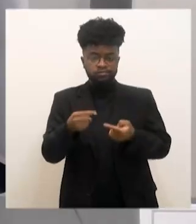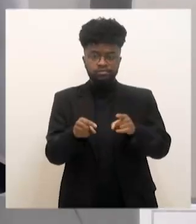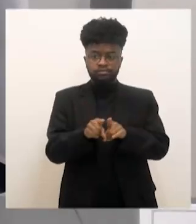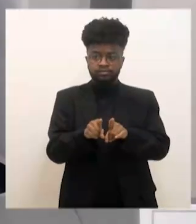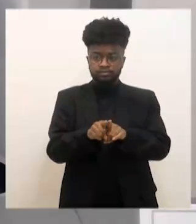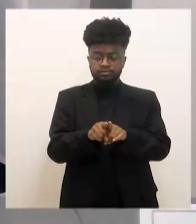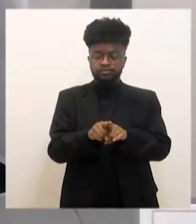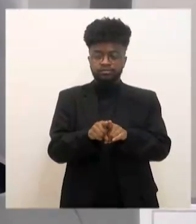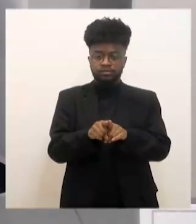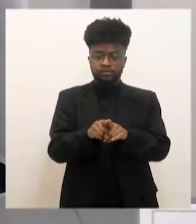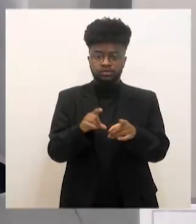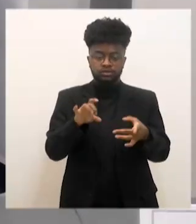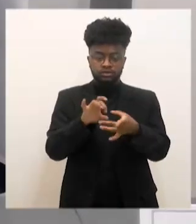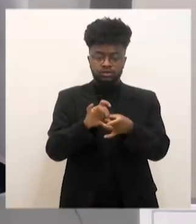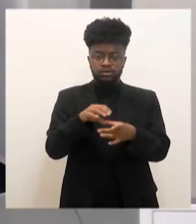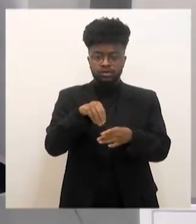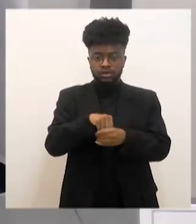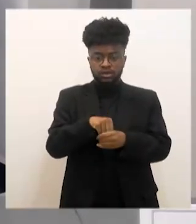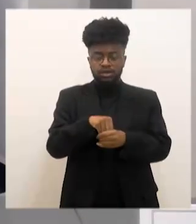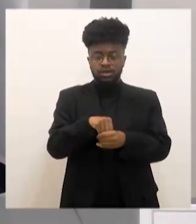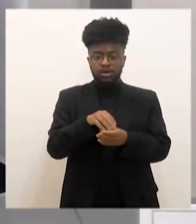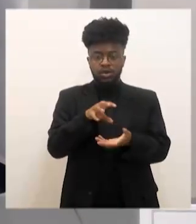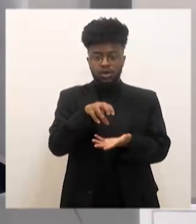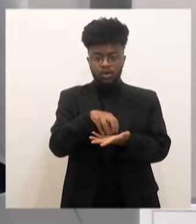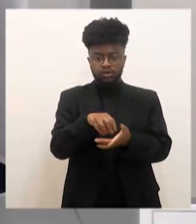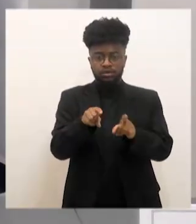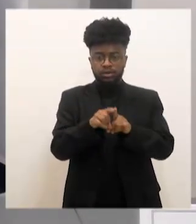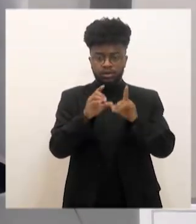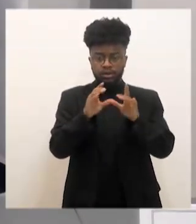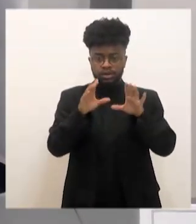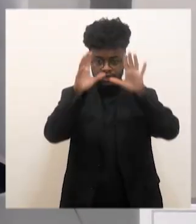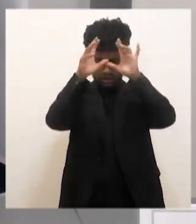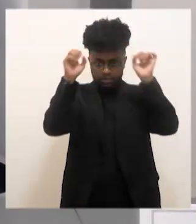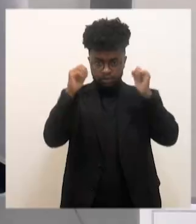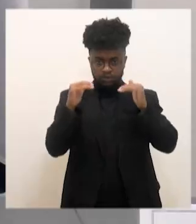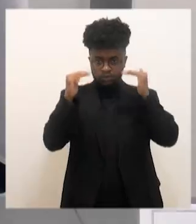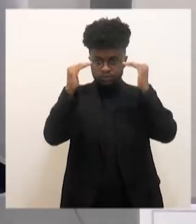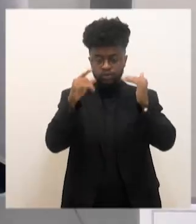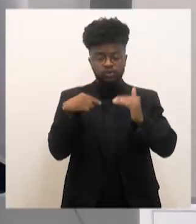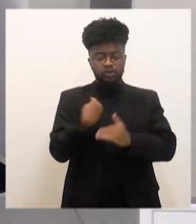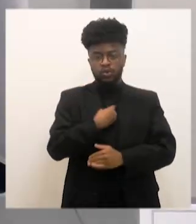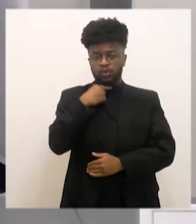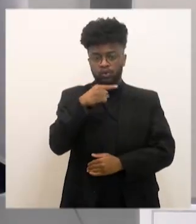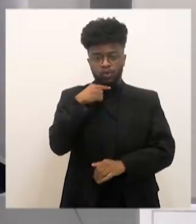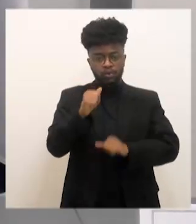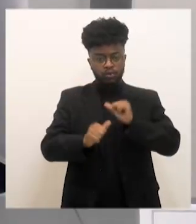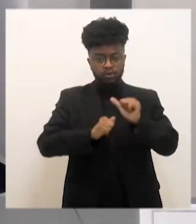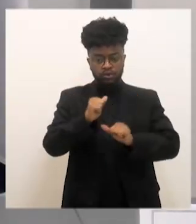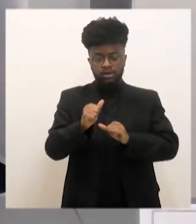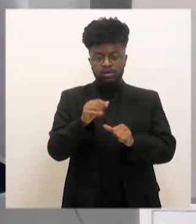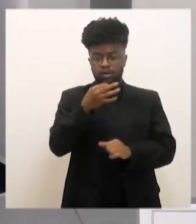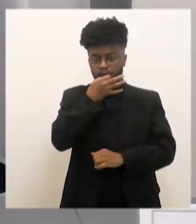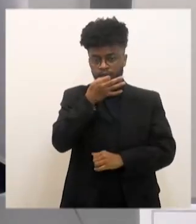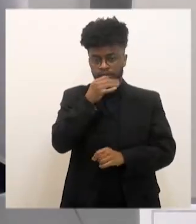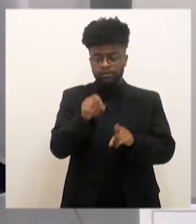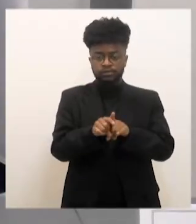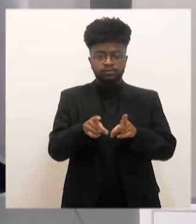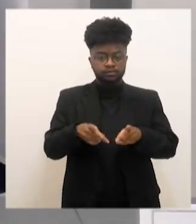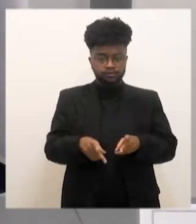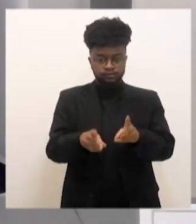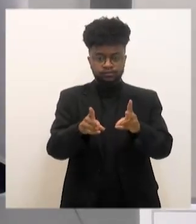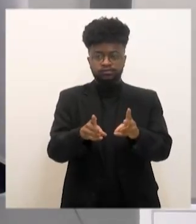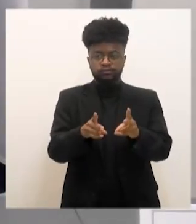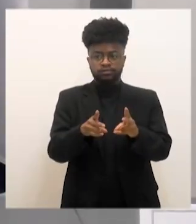inclusive, a discussão nos órgãos, nos tribunais superiores, a gente nunca vai conseguir mudar uma opinião e vai continuar tendo